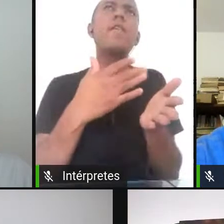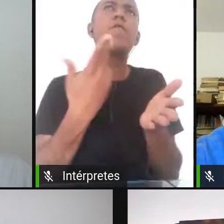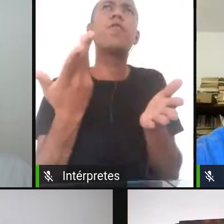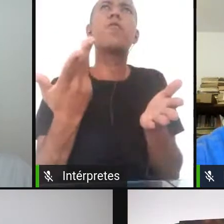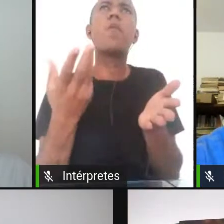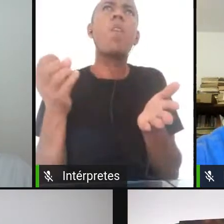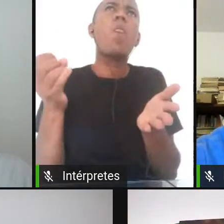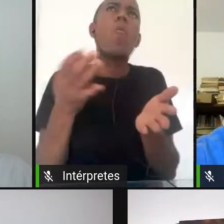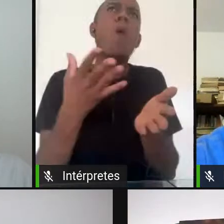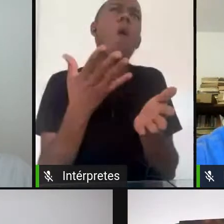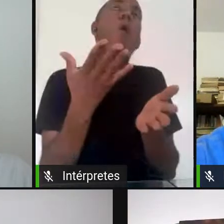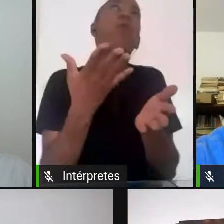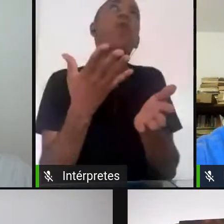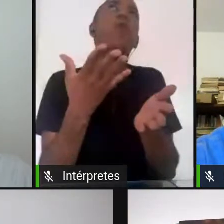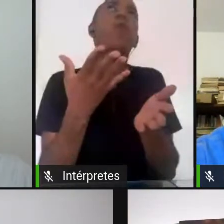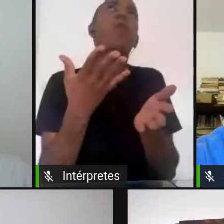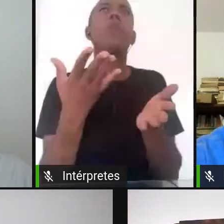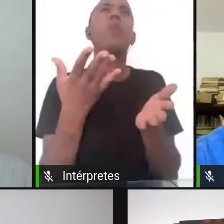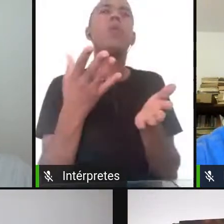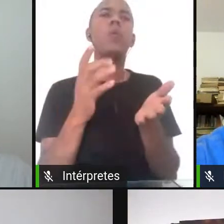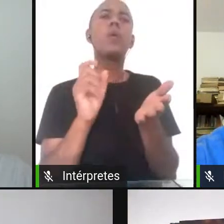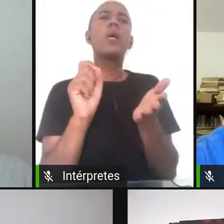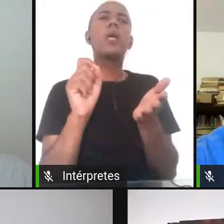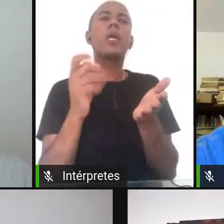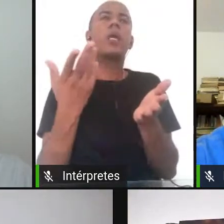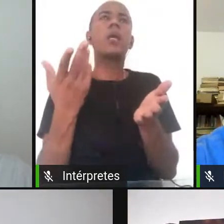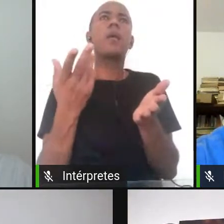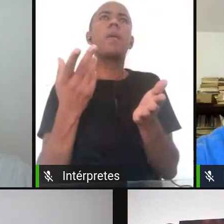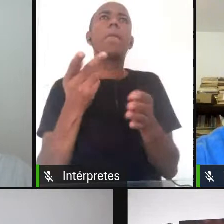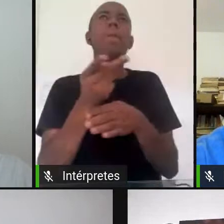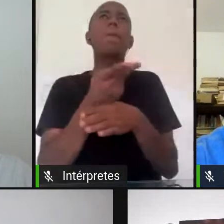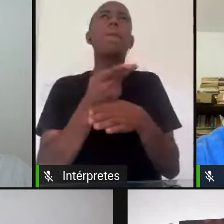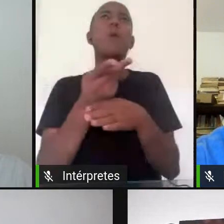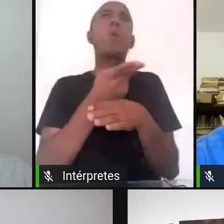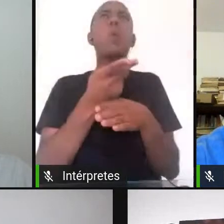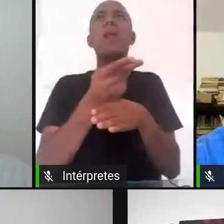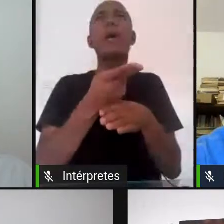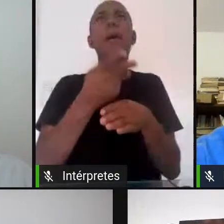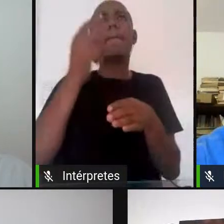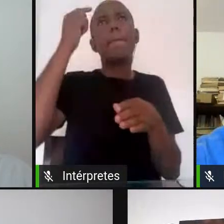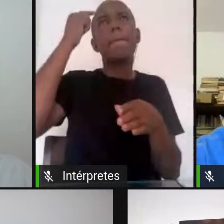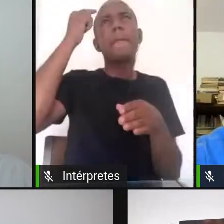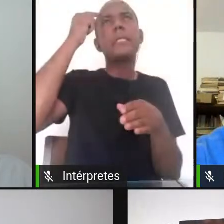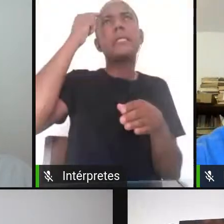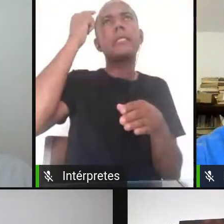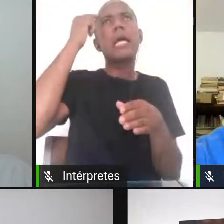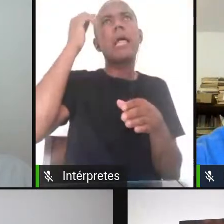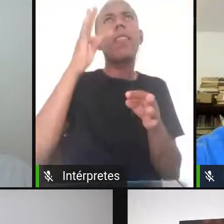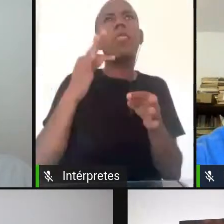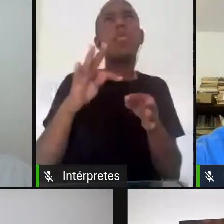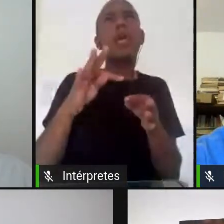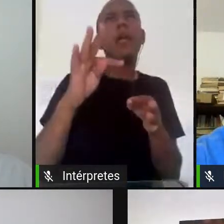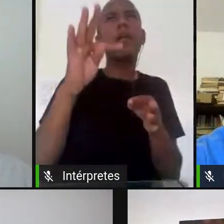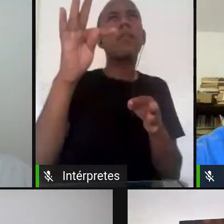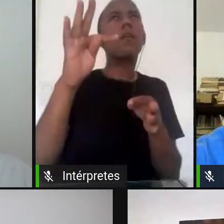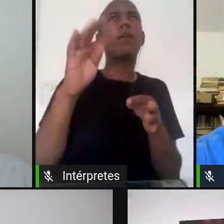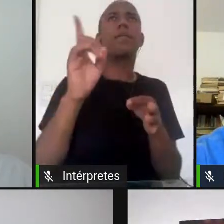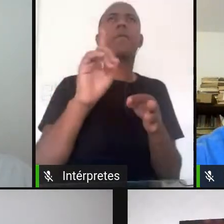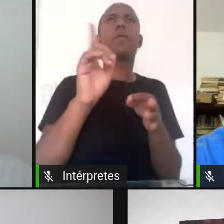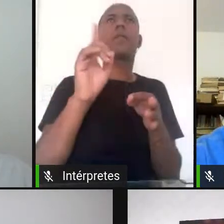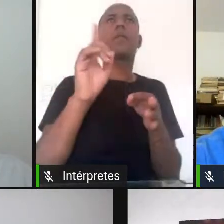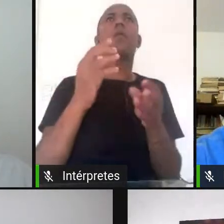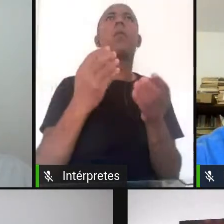não procurei pensar em questões técnicas, mas o que esse personagem representa, o que é